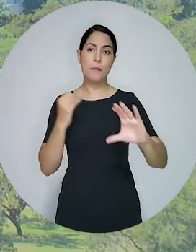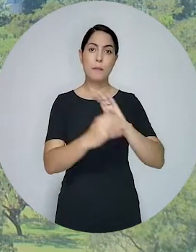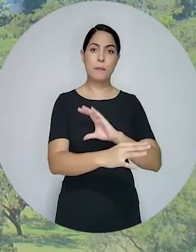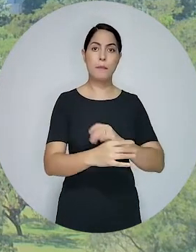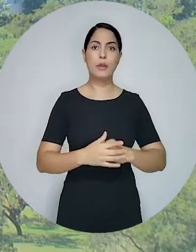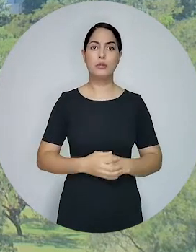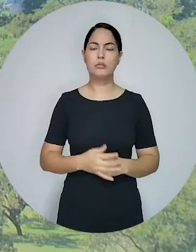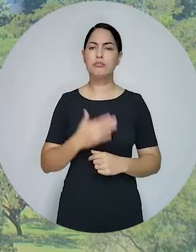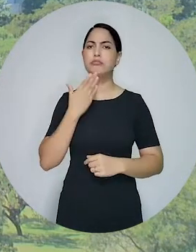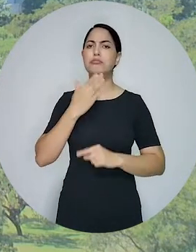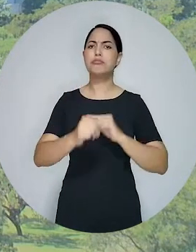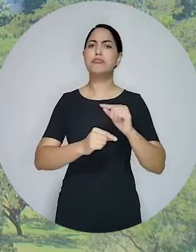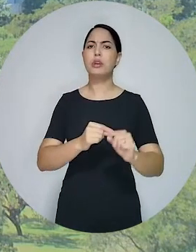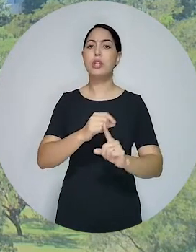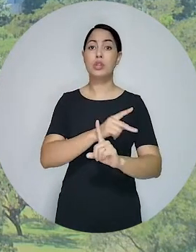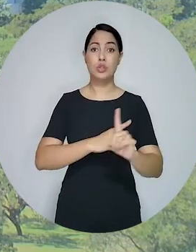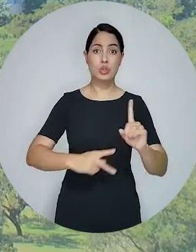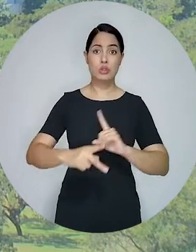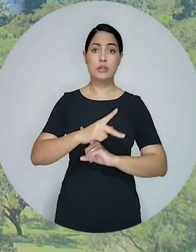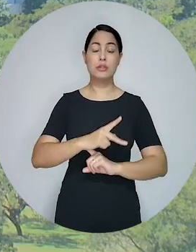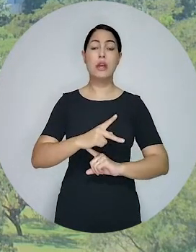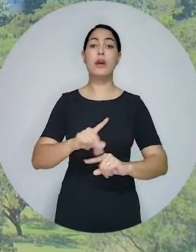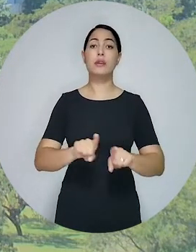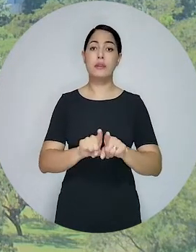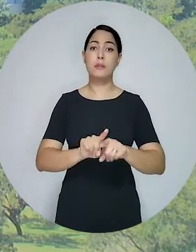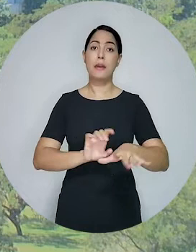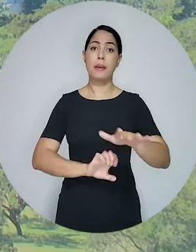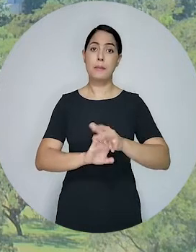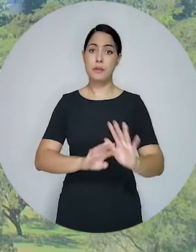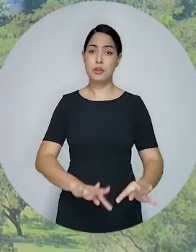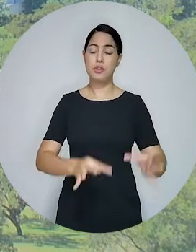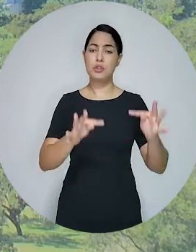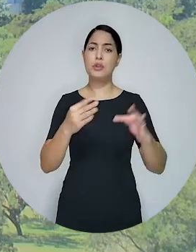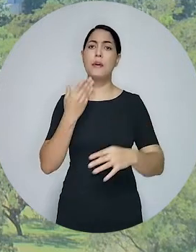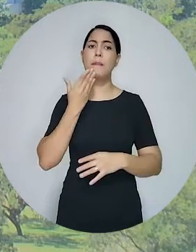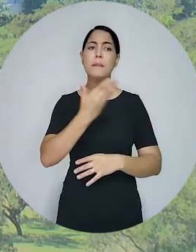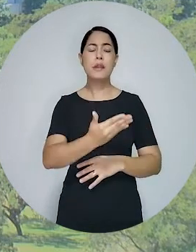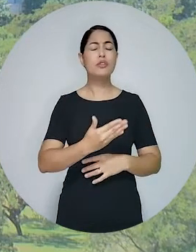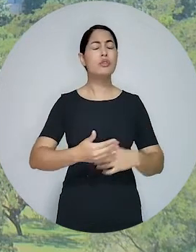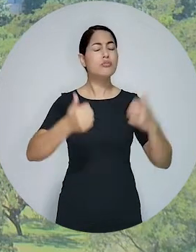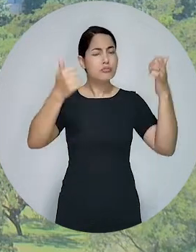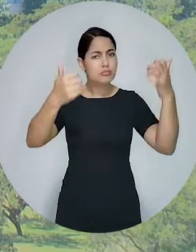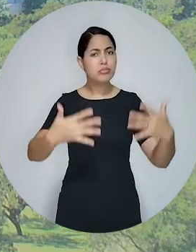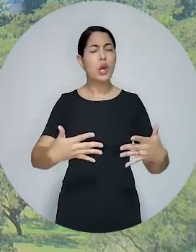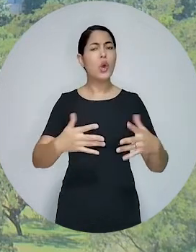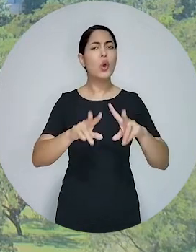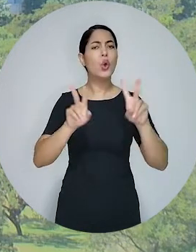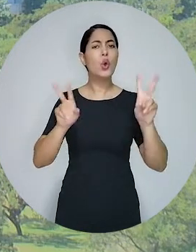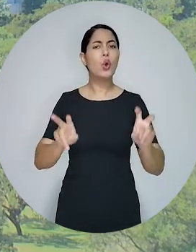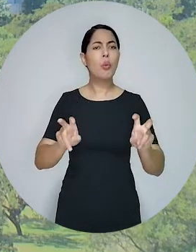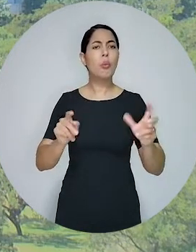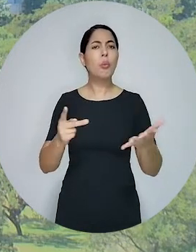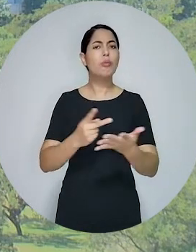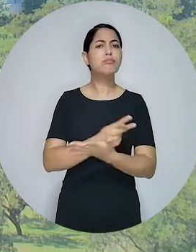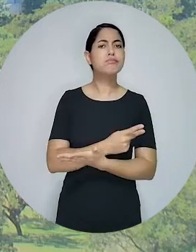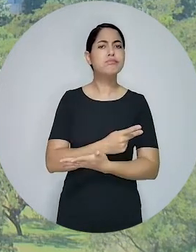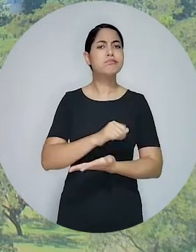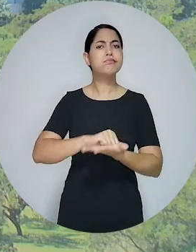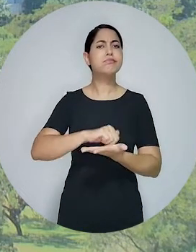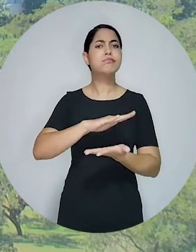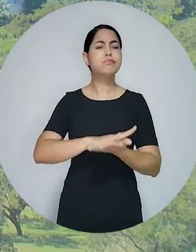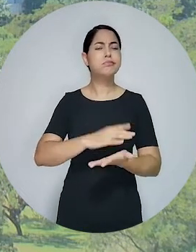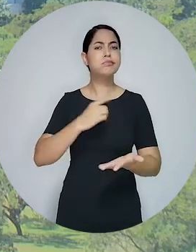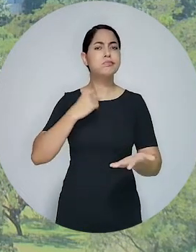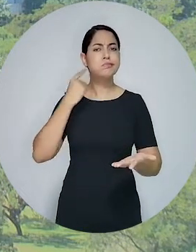ao Instituto Nacional do Seguro Social e à Empresa de Tecnologia e Informações da Previdência, pedindo